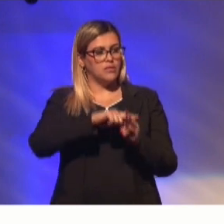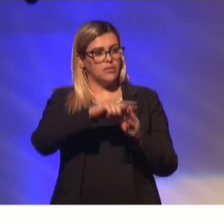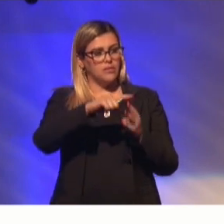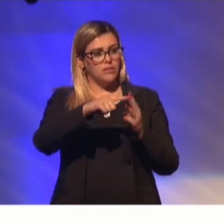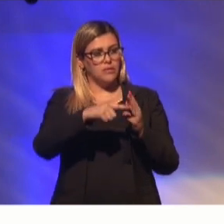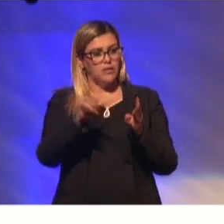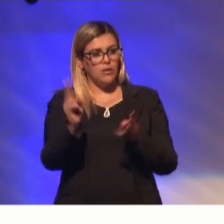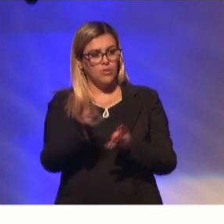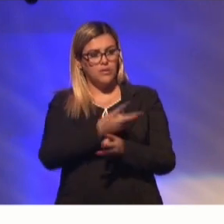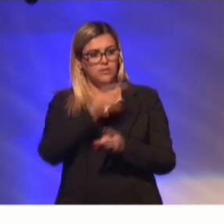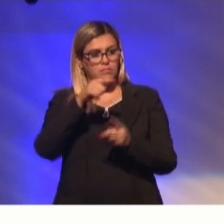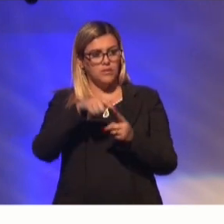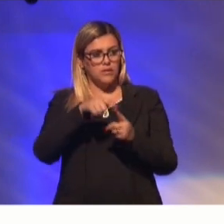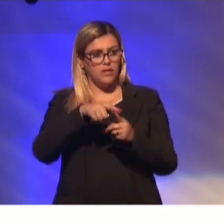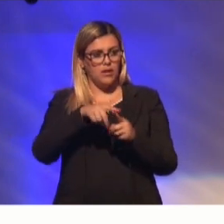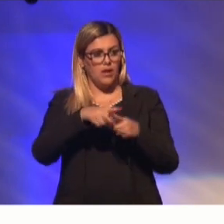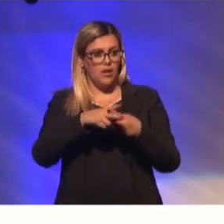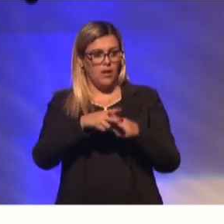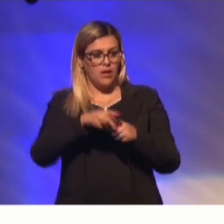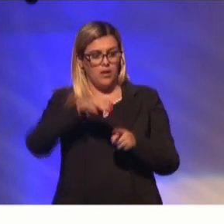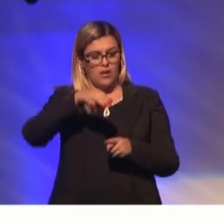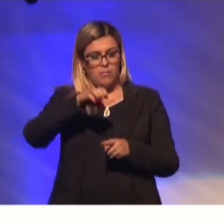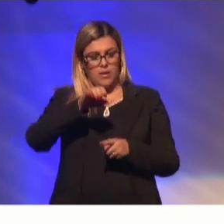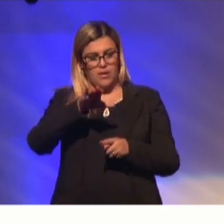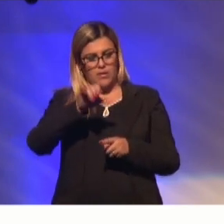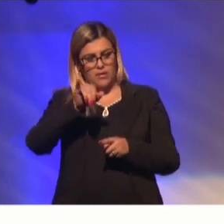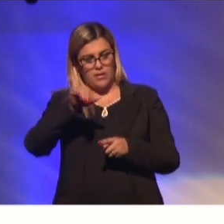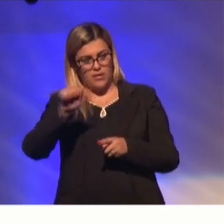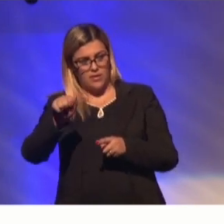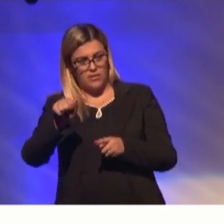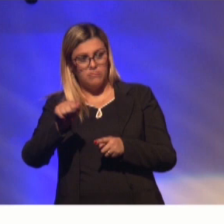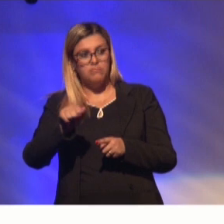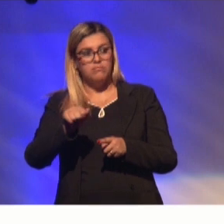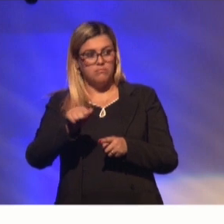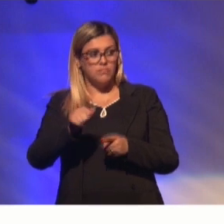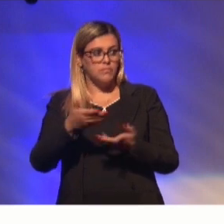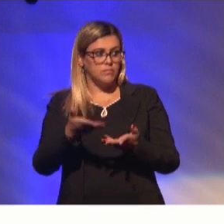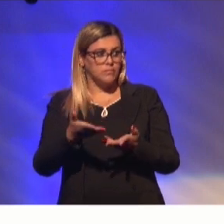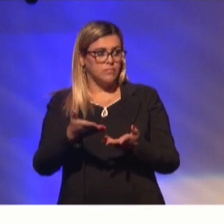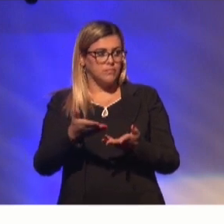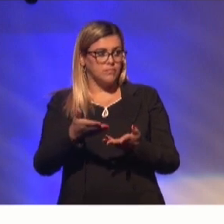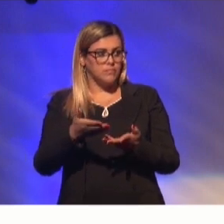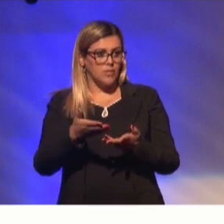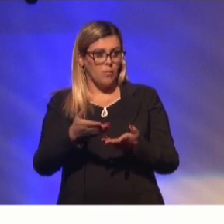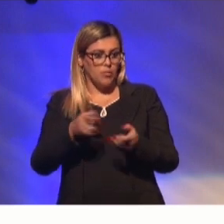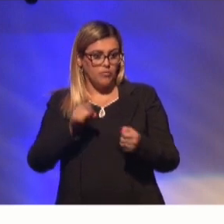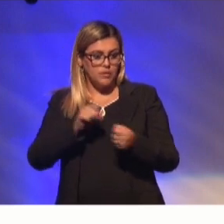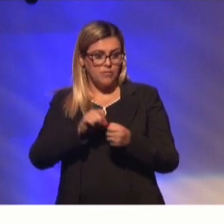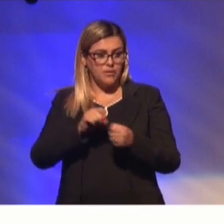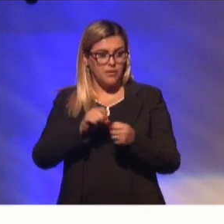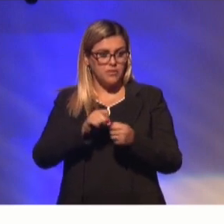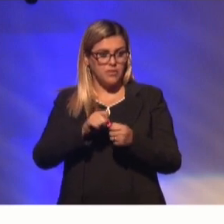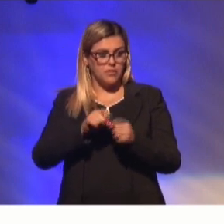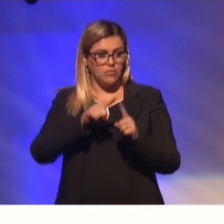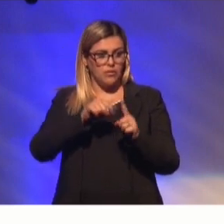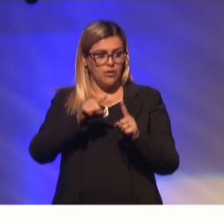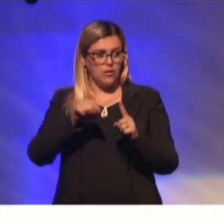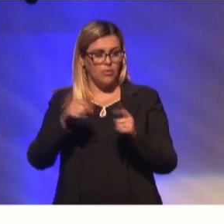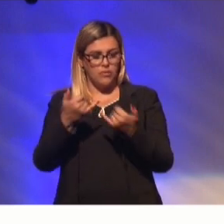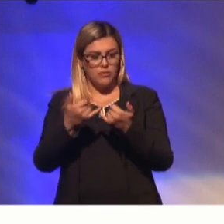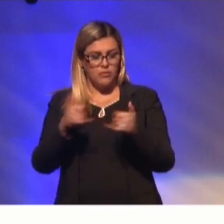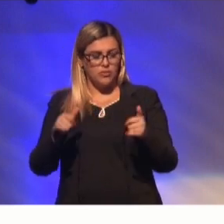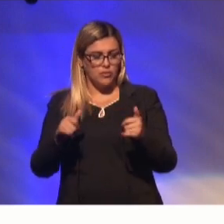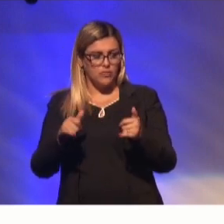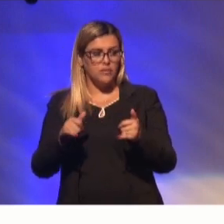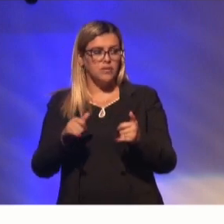ações. A ação mecânica, onde vai haver, pela própria ação das ondas de